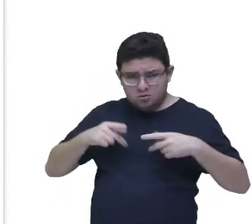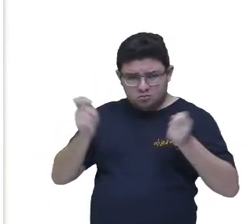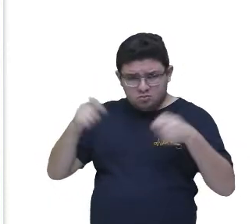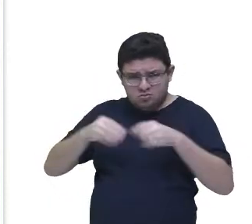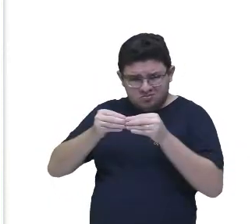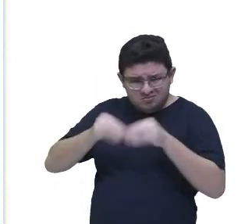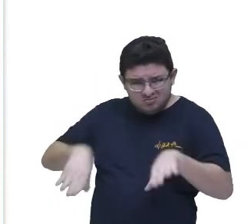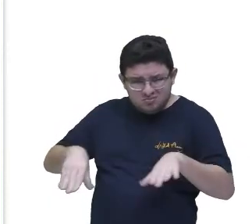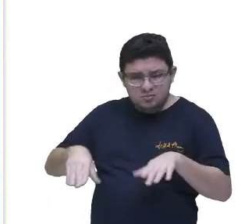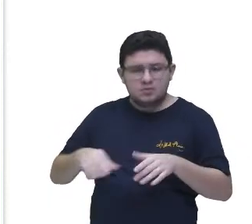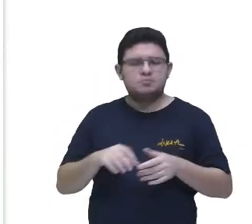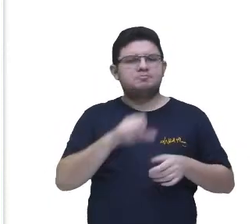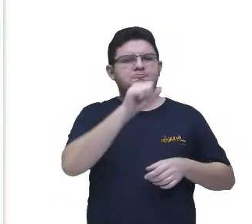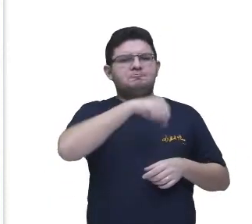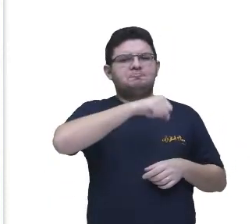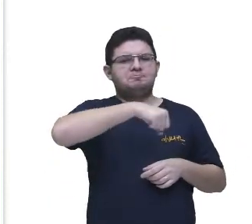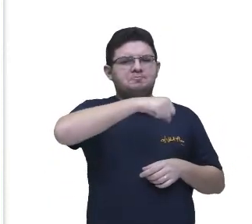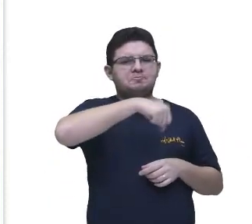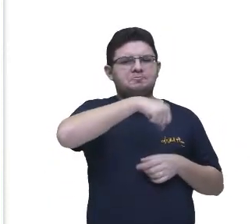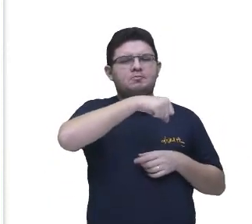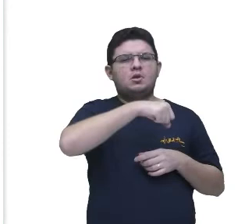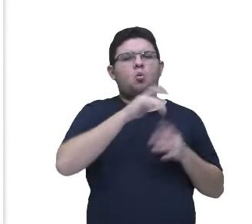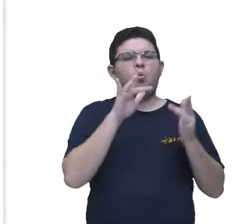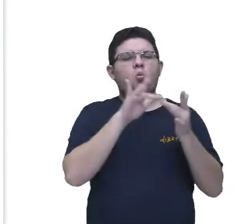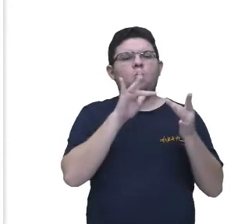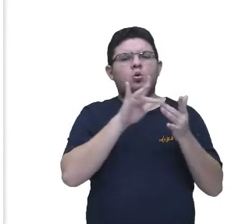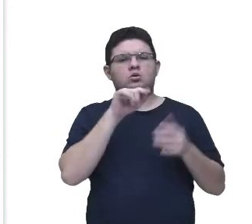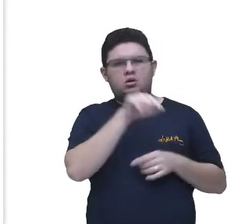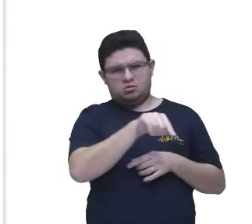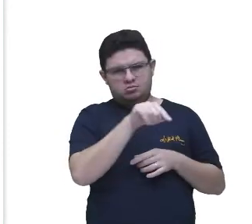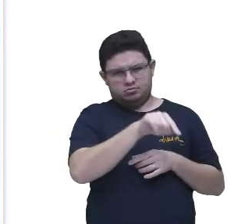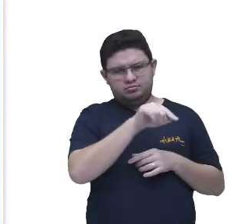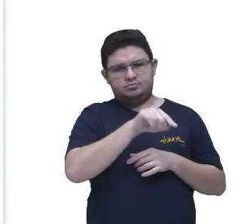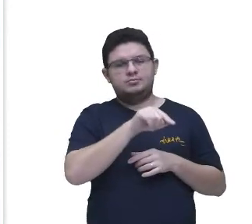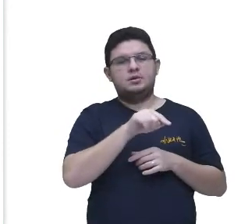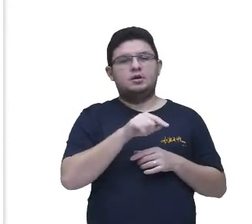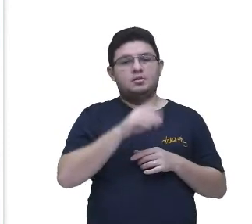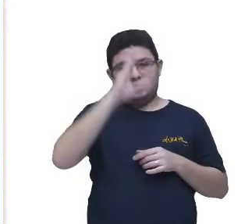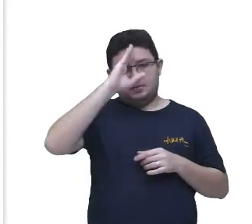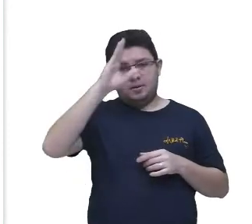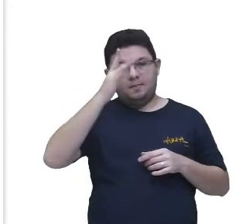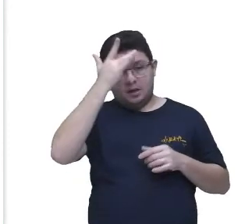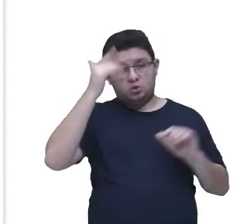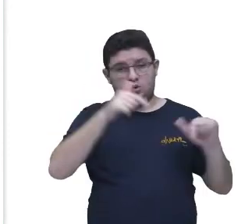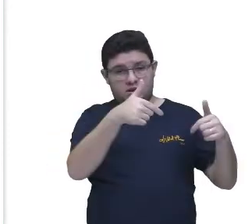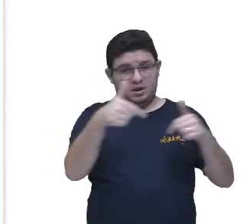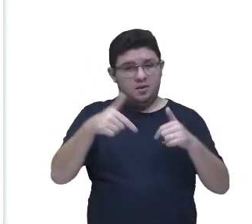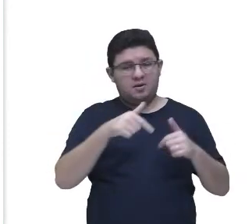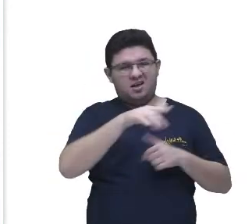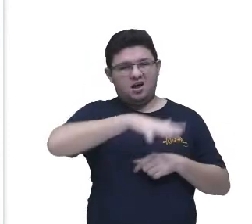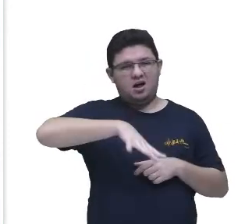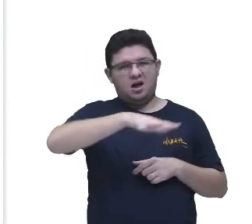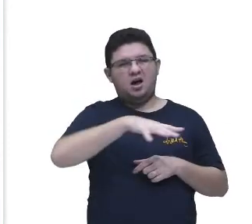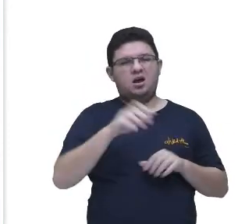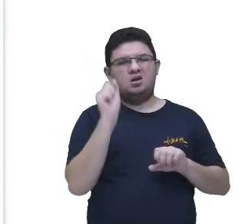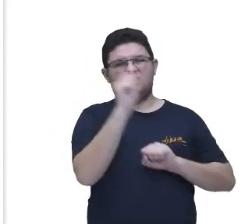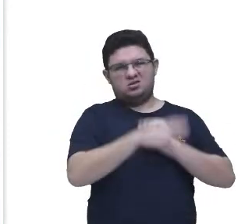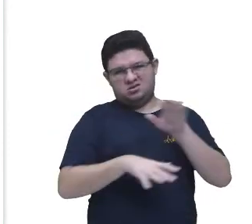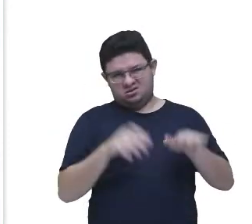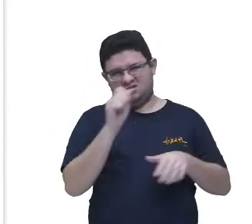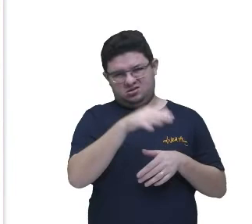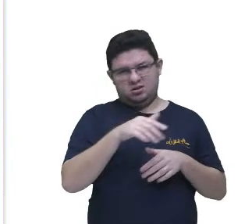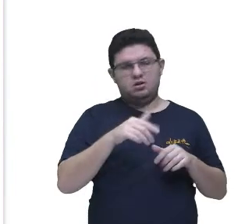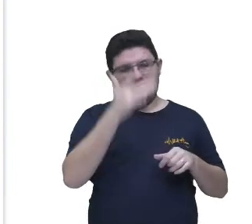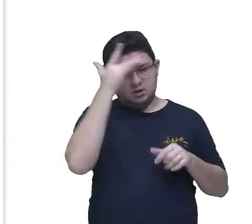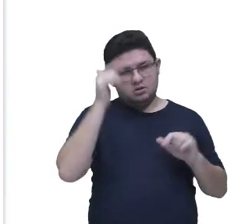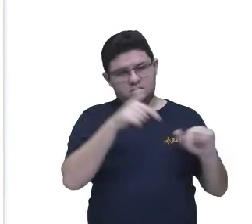Infelizmente traz tanto no contato direto, principalmente para as pessoas que trabalham próximo a lixões ou nos próprios lixões,